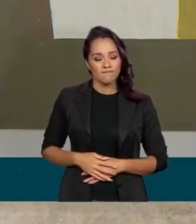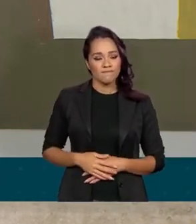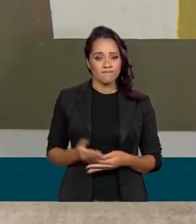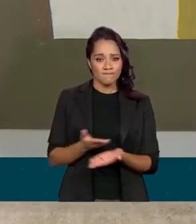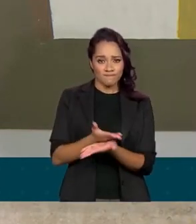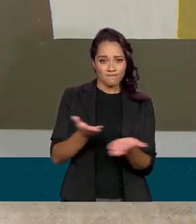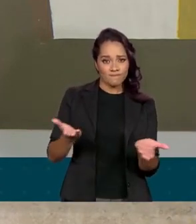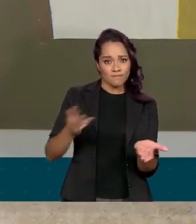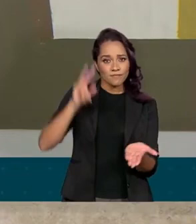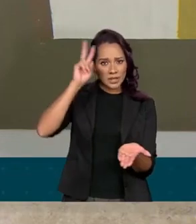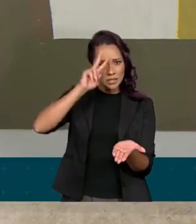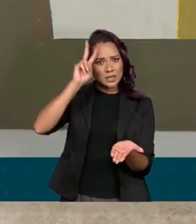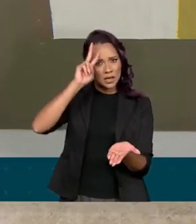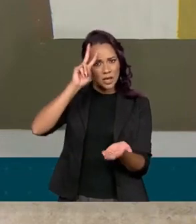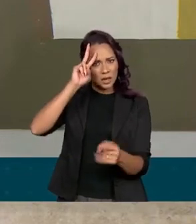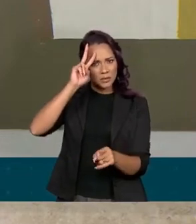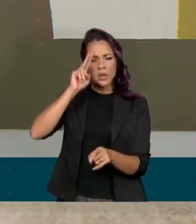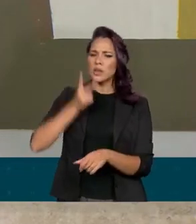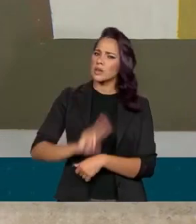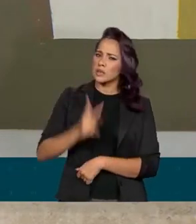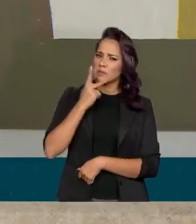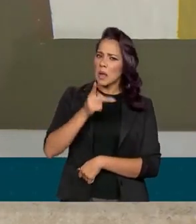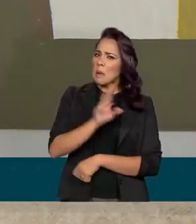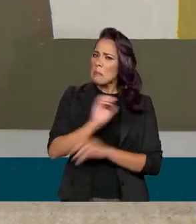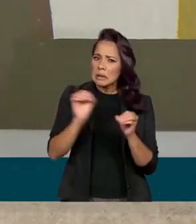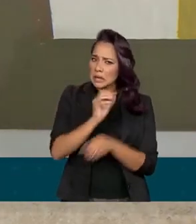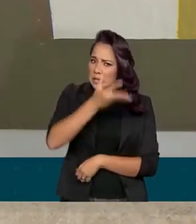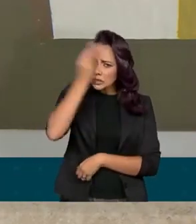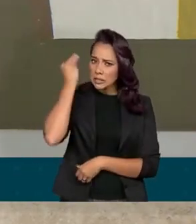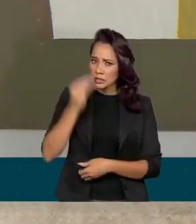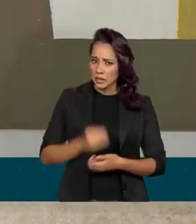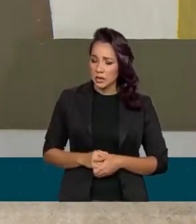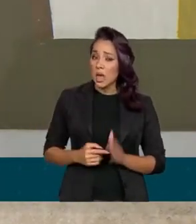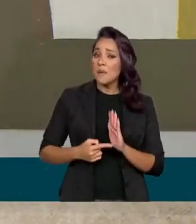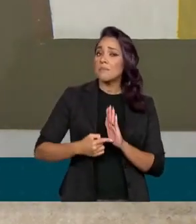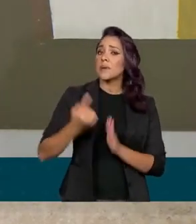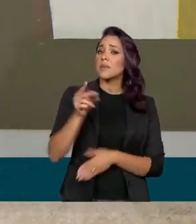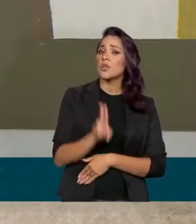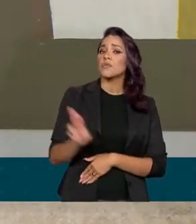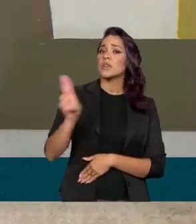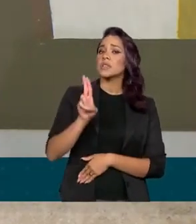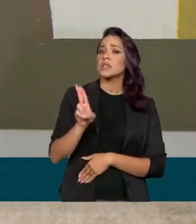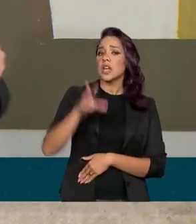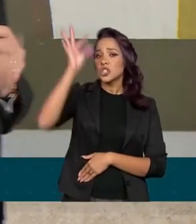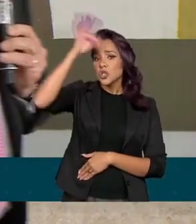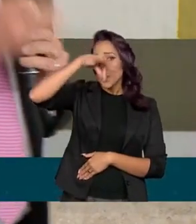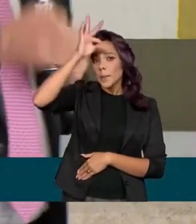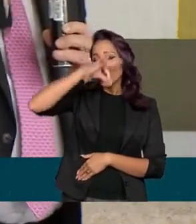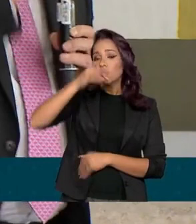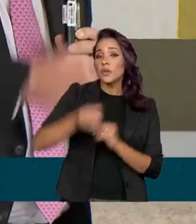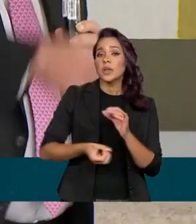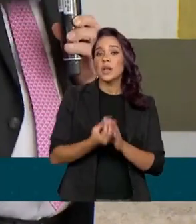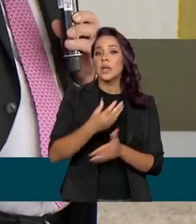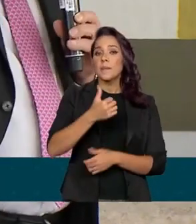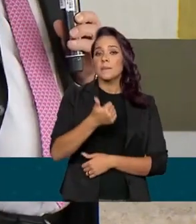Vocês estão lembrados, e eu digo isso sempre para ninguém esquecer, a primeira universidade no Peru nasceu em